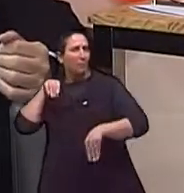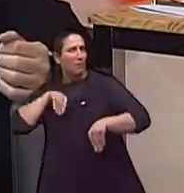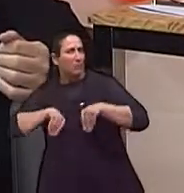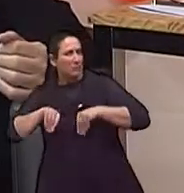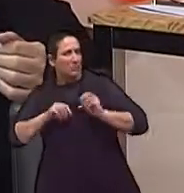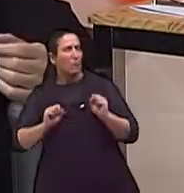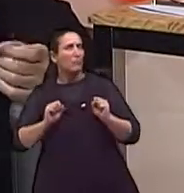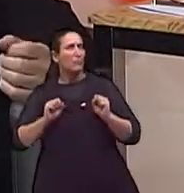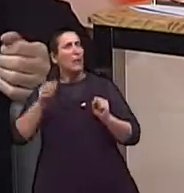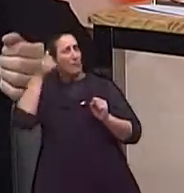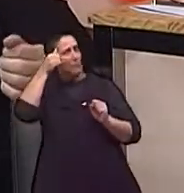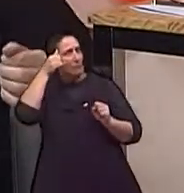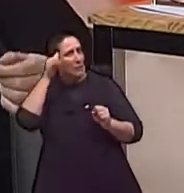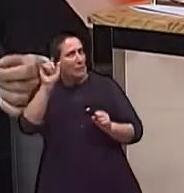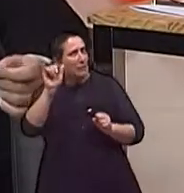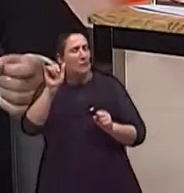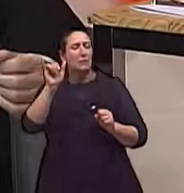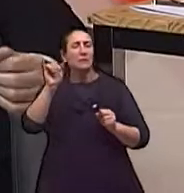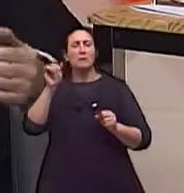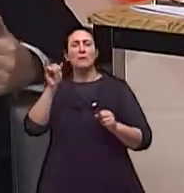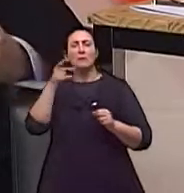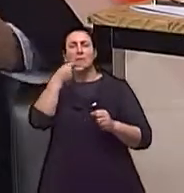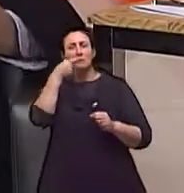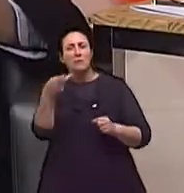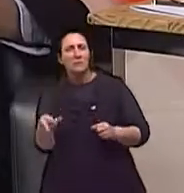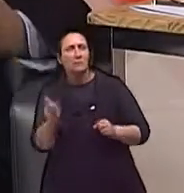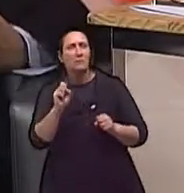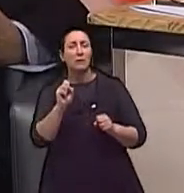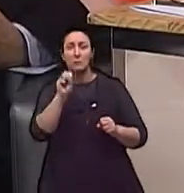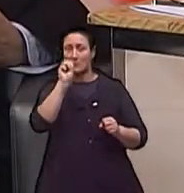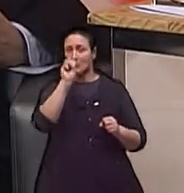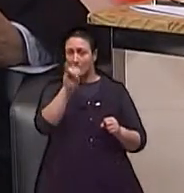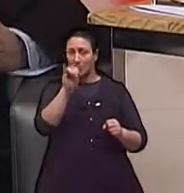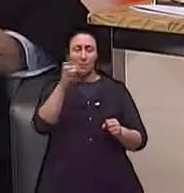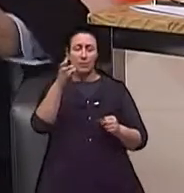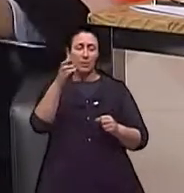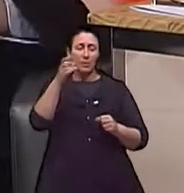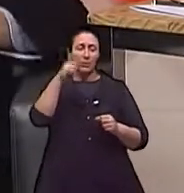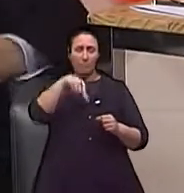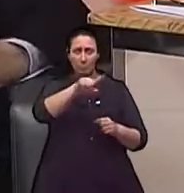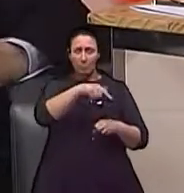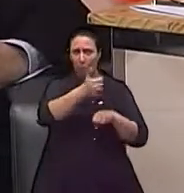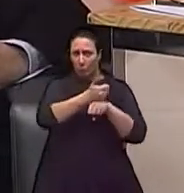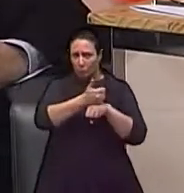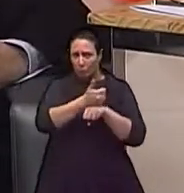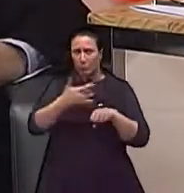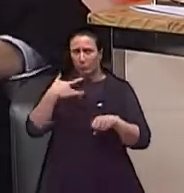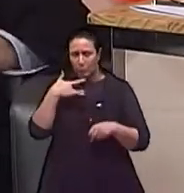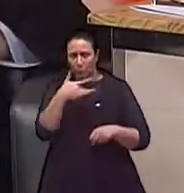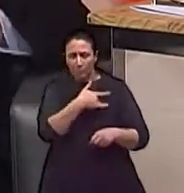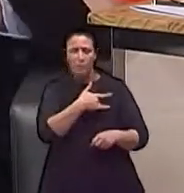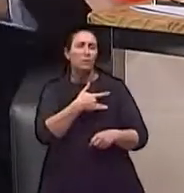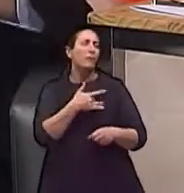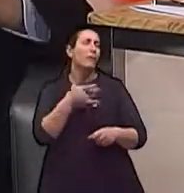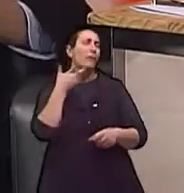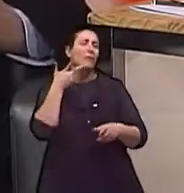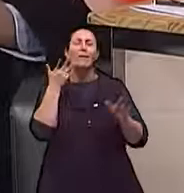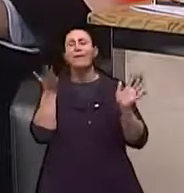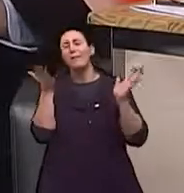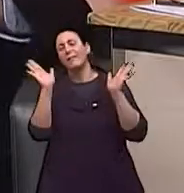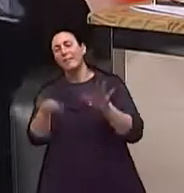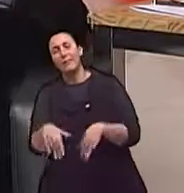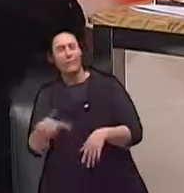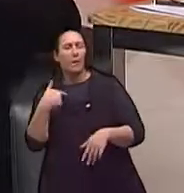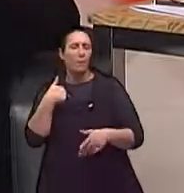a visita vai num profissional da saúde que se não tiver preparado ele também não bar vou